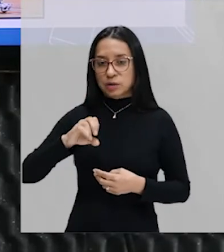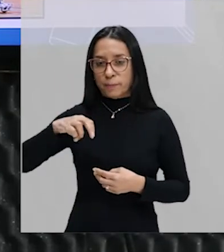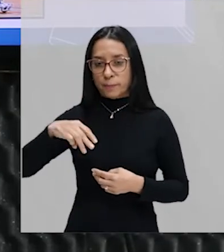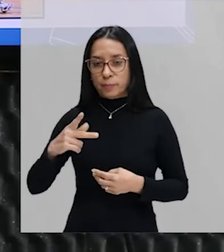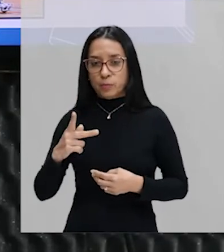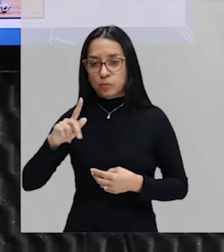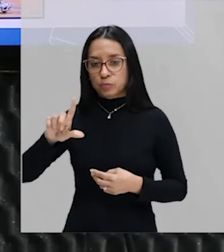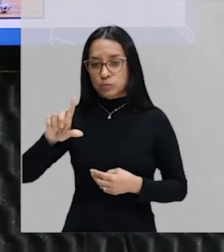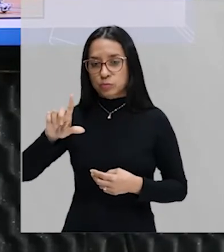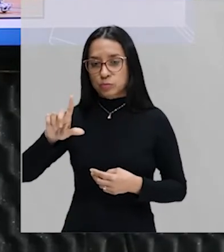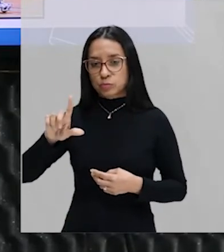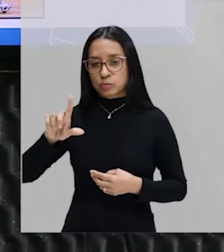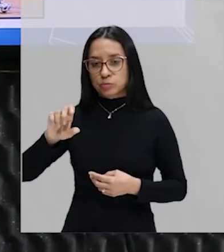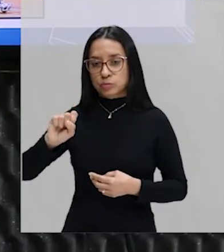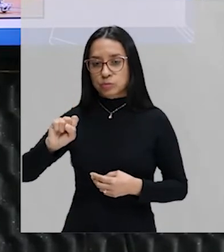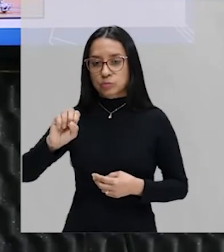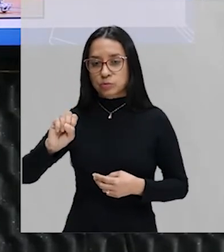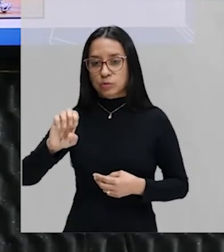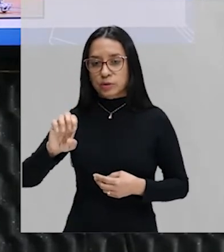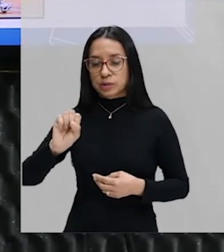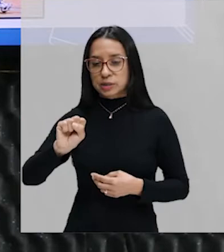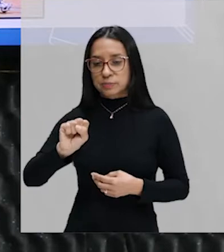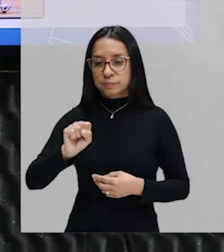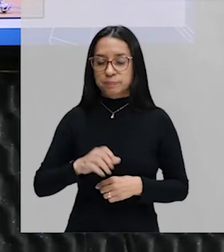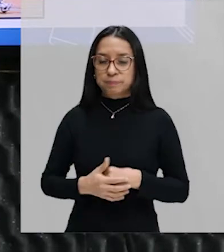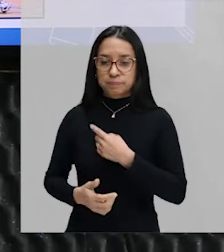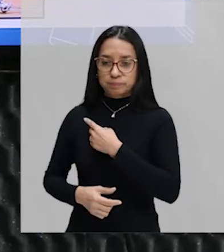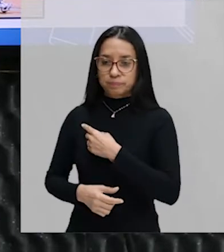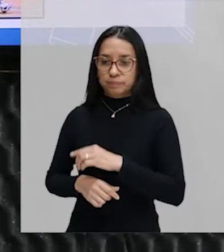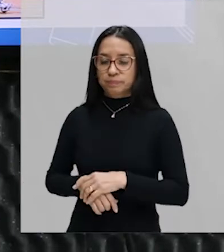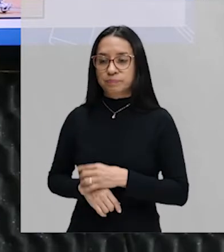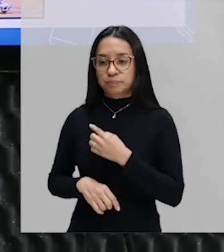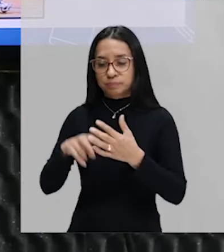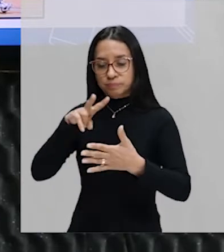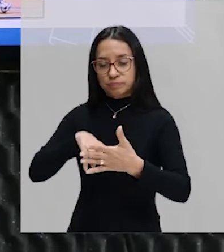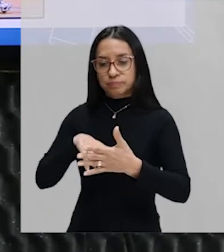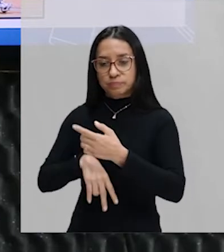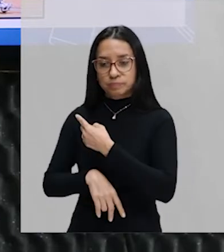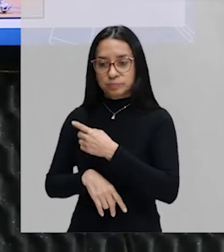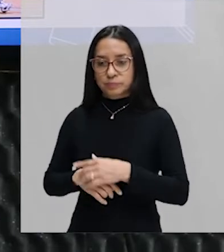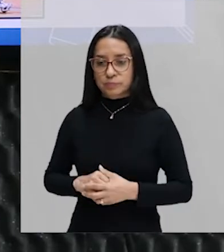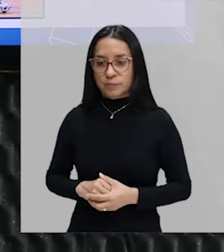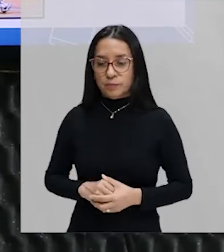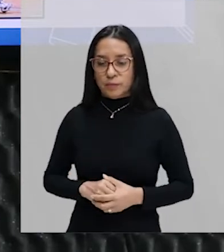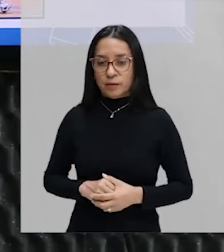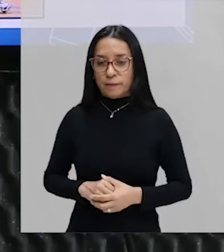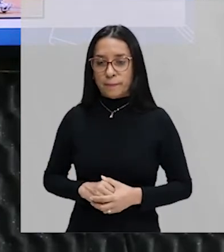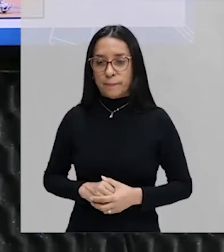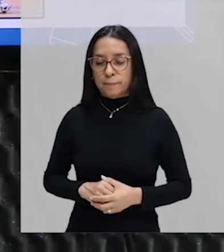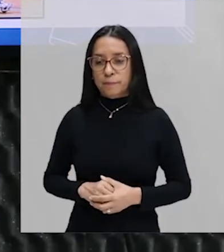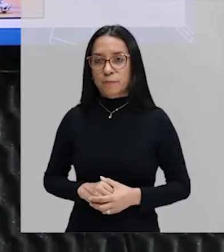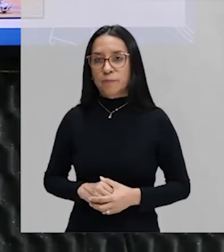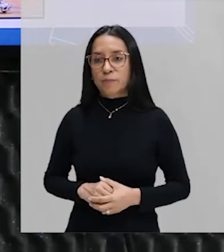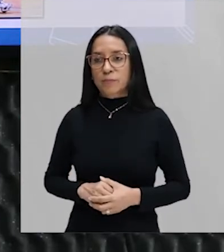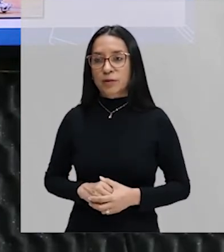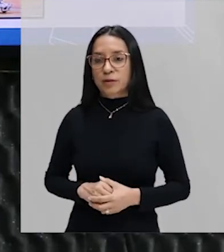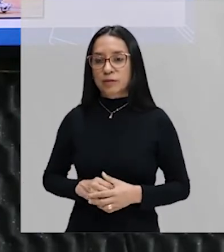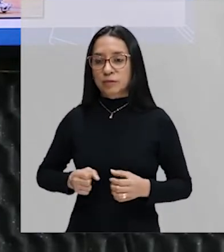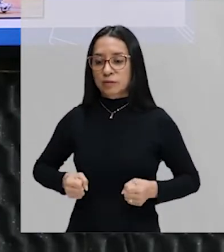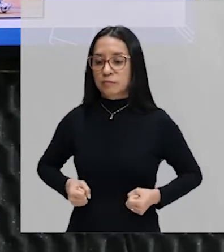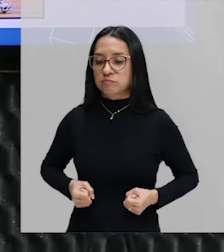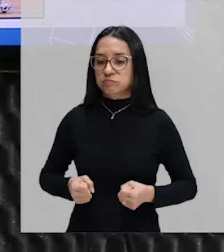basquete em cadeira de rodas. Após 2 impulsões, o atleta deve arremessar, quicar ou passar a bola. Impulsões